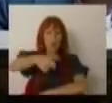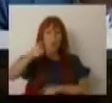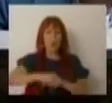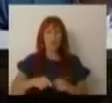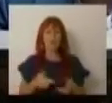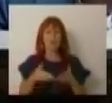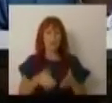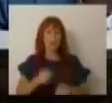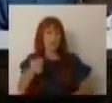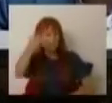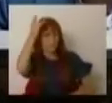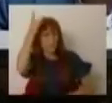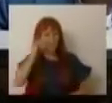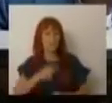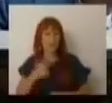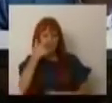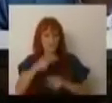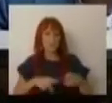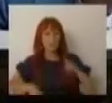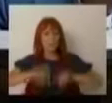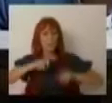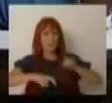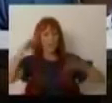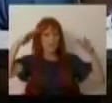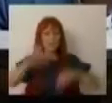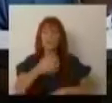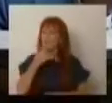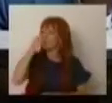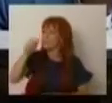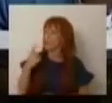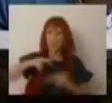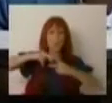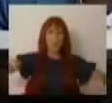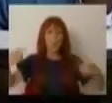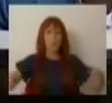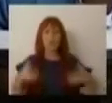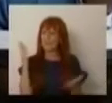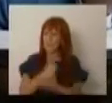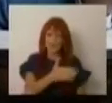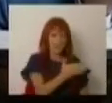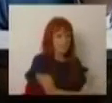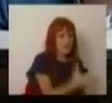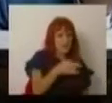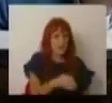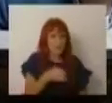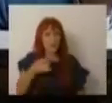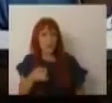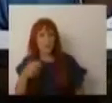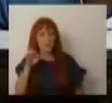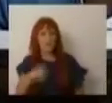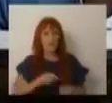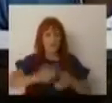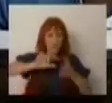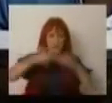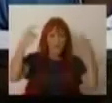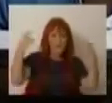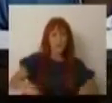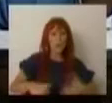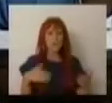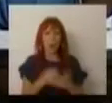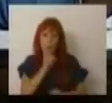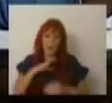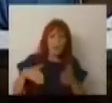auxílio ilegal a migrantes. Quando falamos de uma pessoa, de um autarca, que desde 1998 tem um projeto que